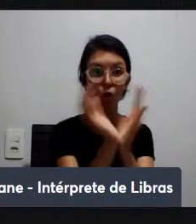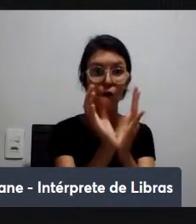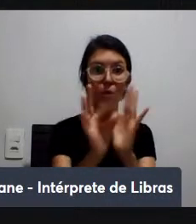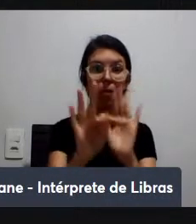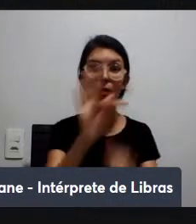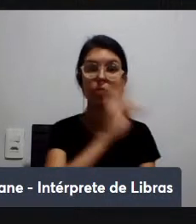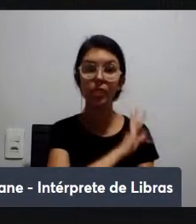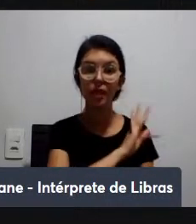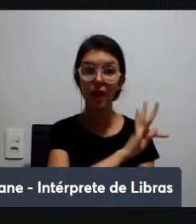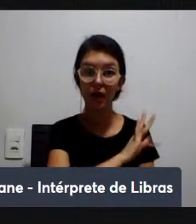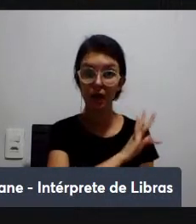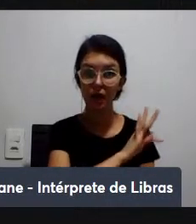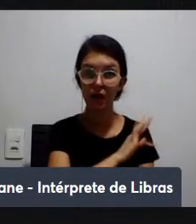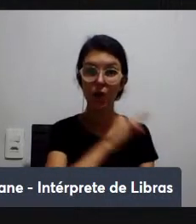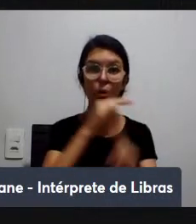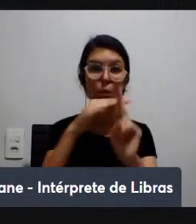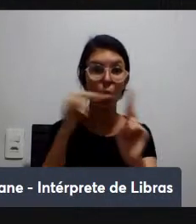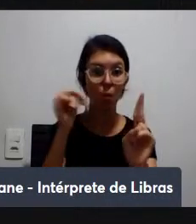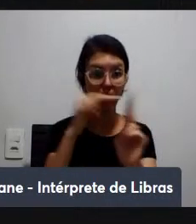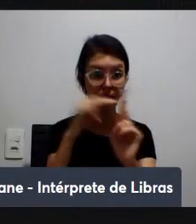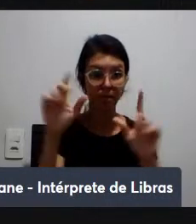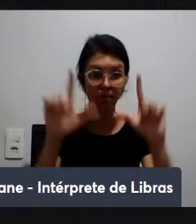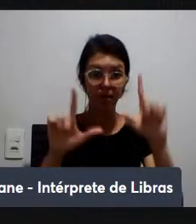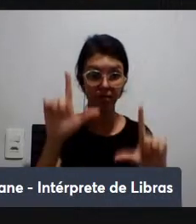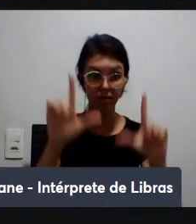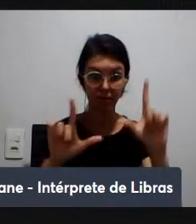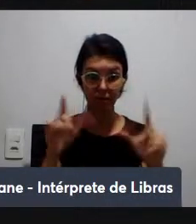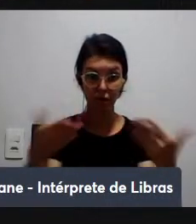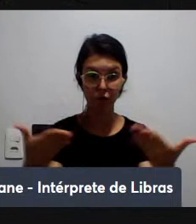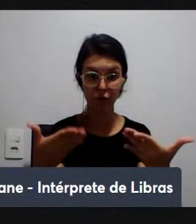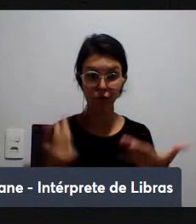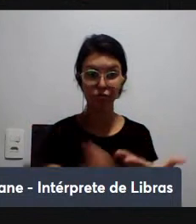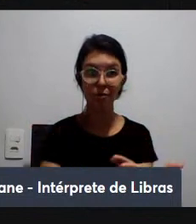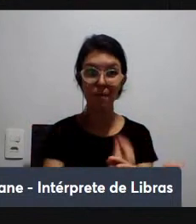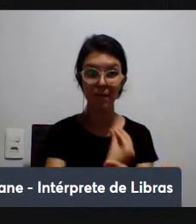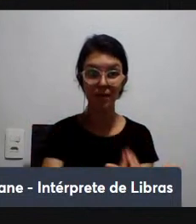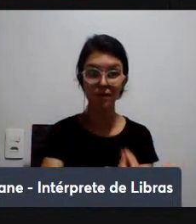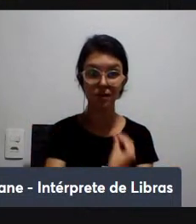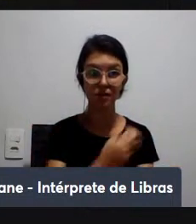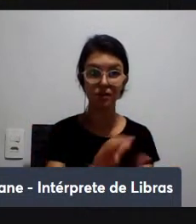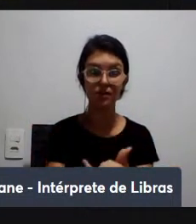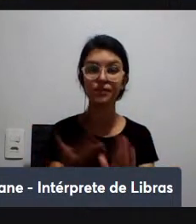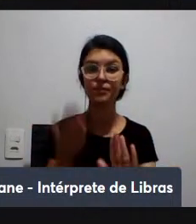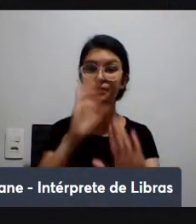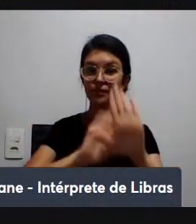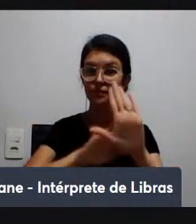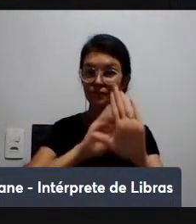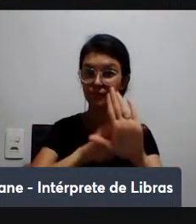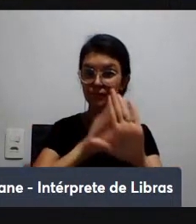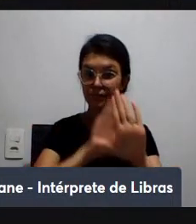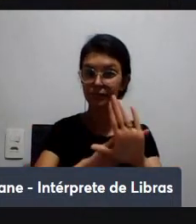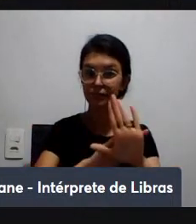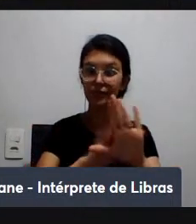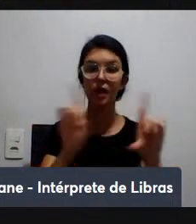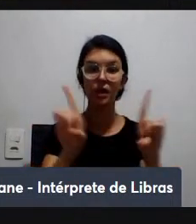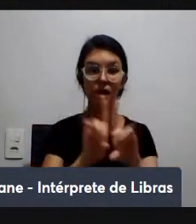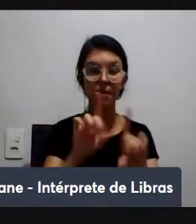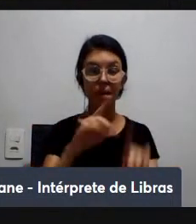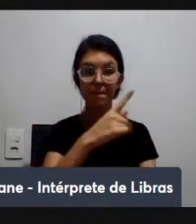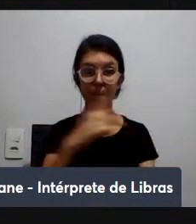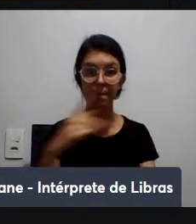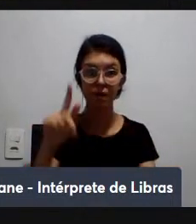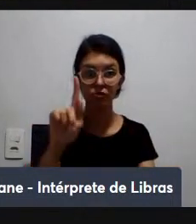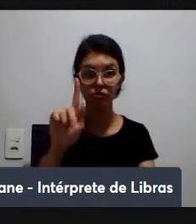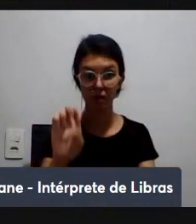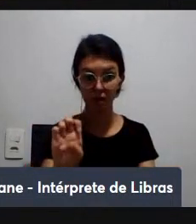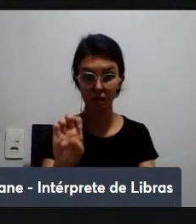da UNBTV que esteve aqui conosco nos nossos bastidores, ao PPGE, à